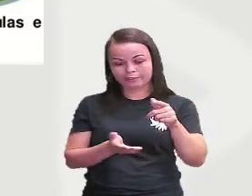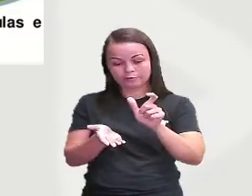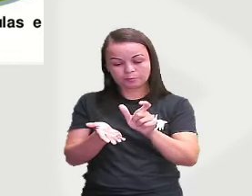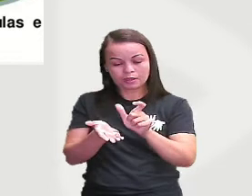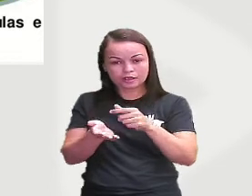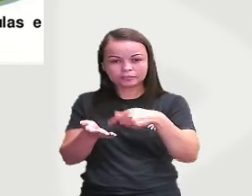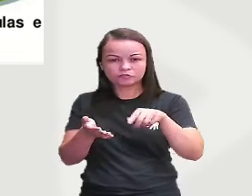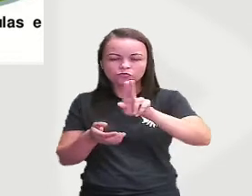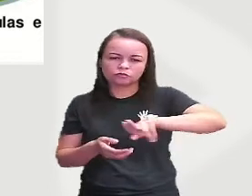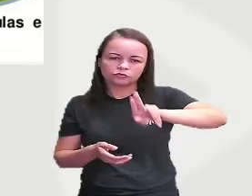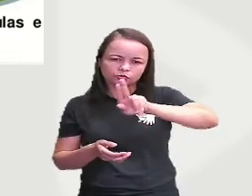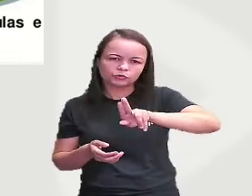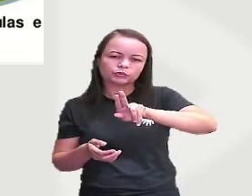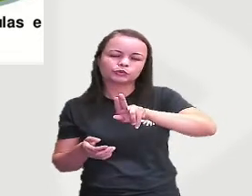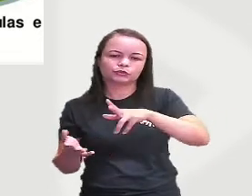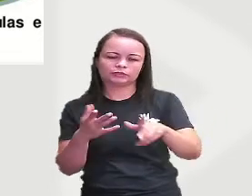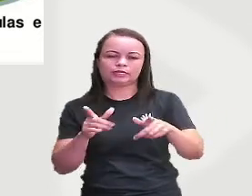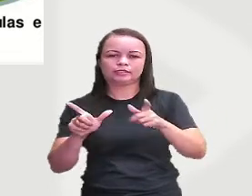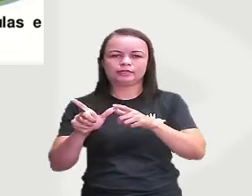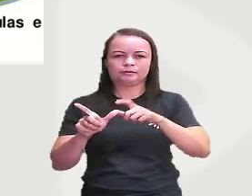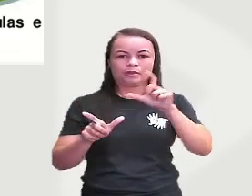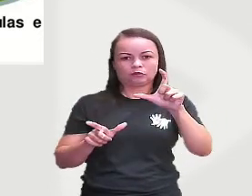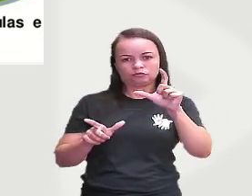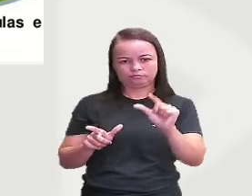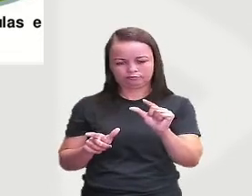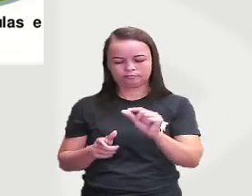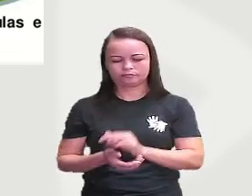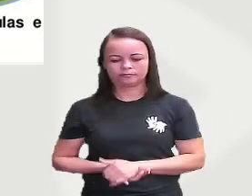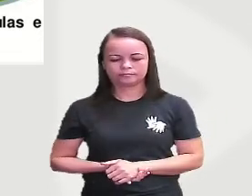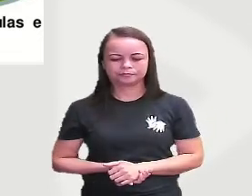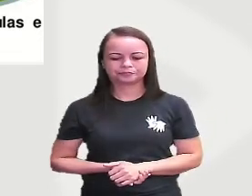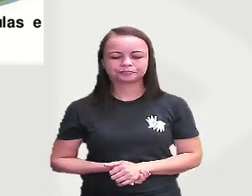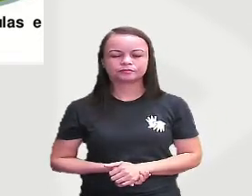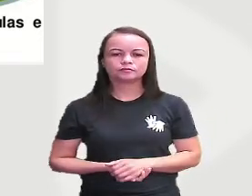minúsculas. Percebam, na palavra